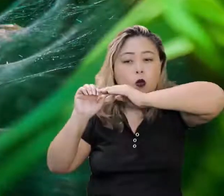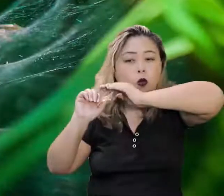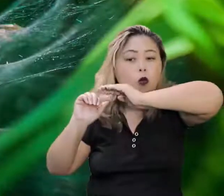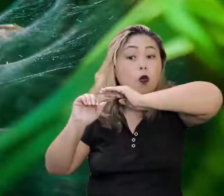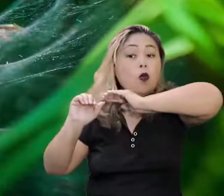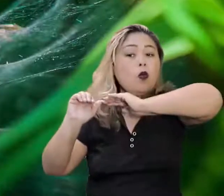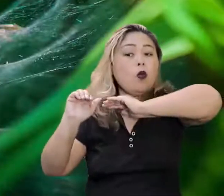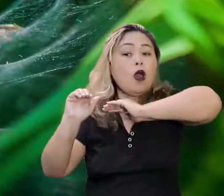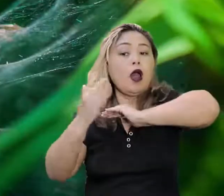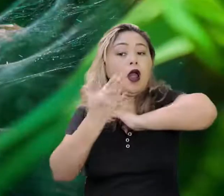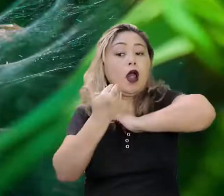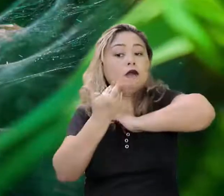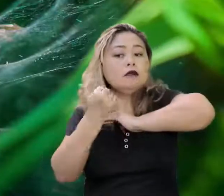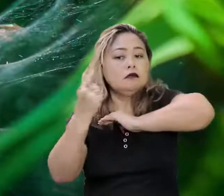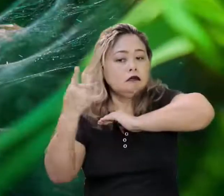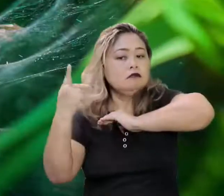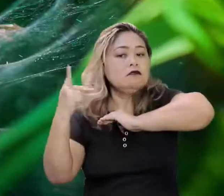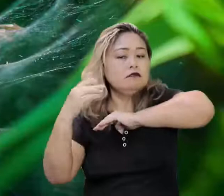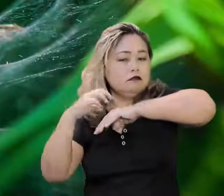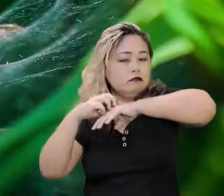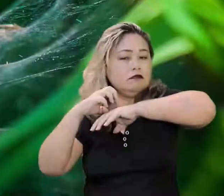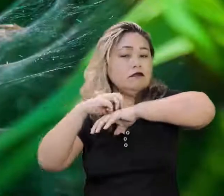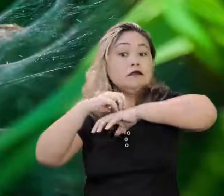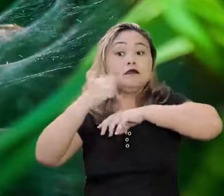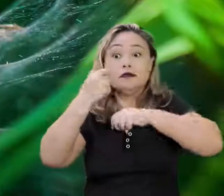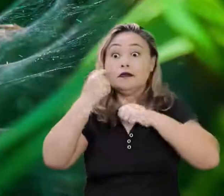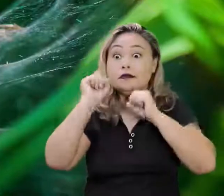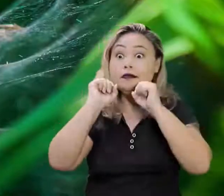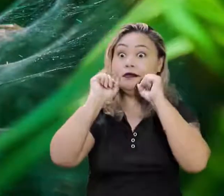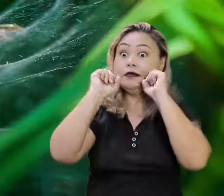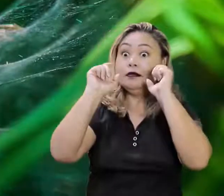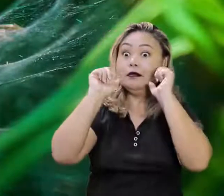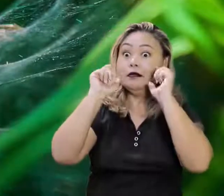reserva para ela, né? Preste atenção